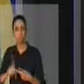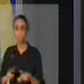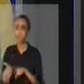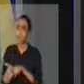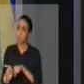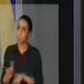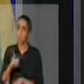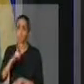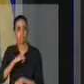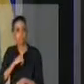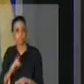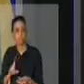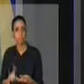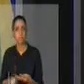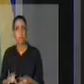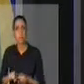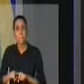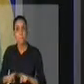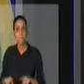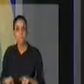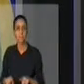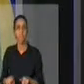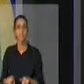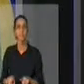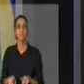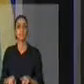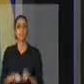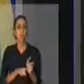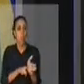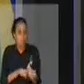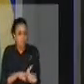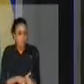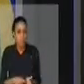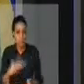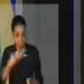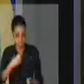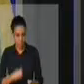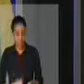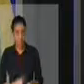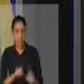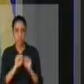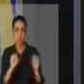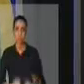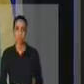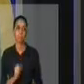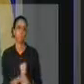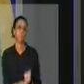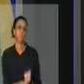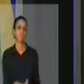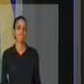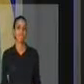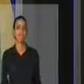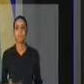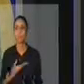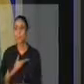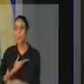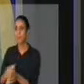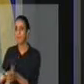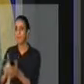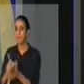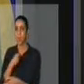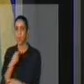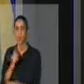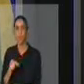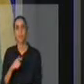consulta disponibilizada, mas na hora que se solicita o exame diagnóstico, todo o sistema trava. Se o colega que aqui mais cedo falou, citou